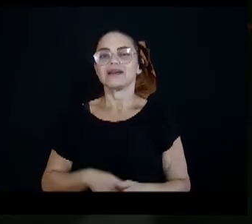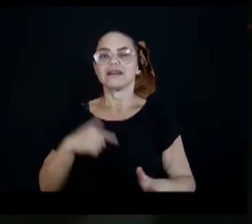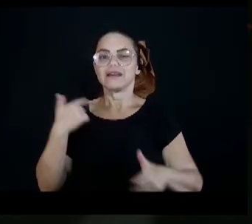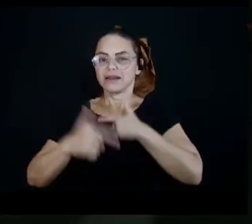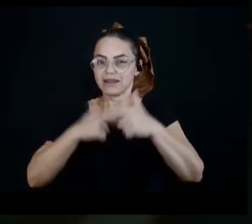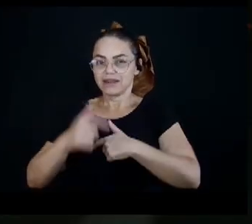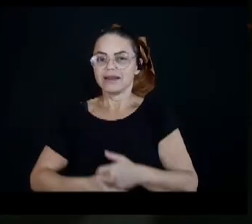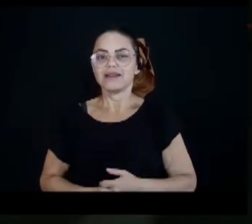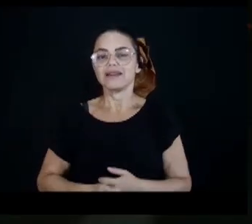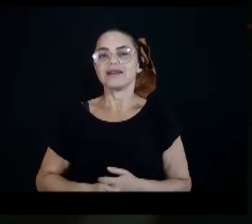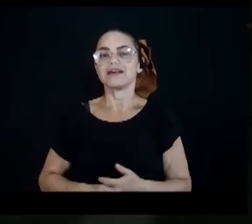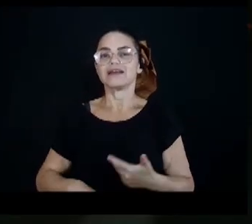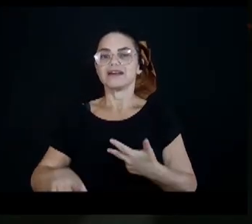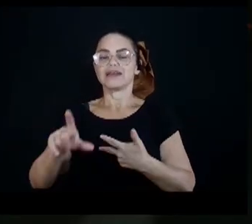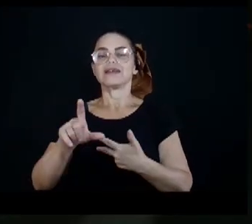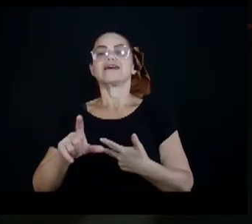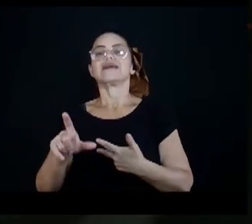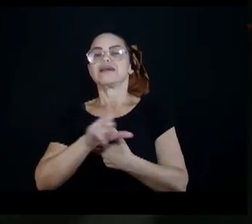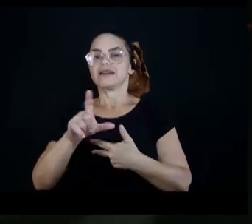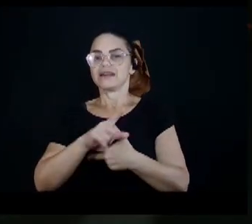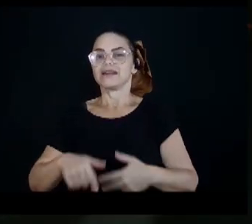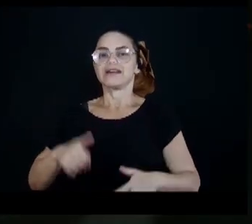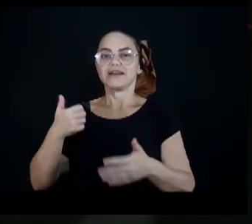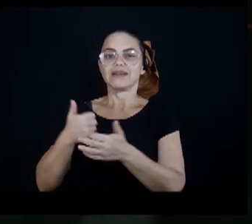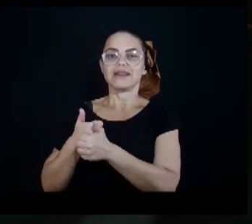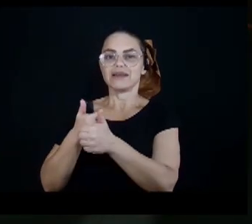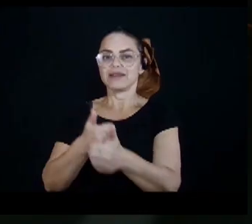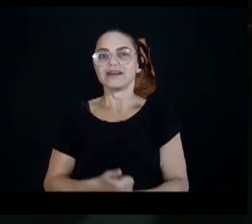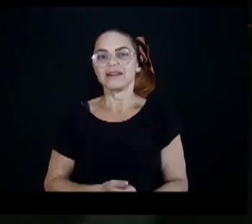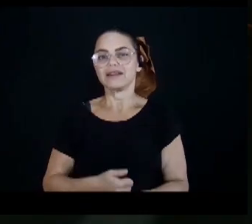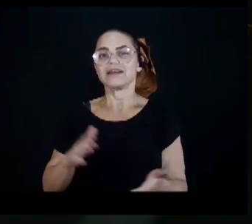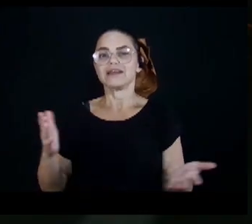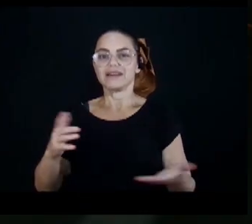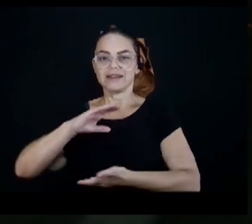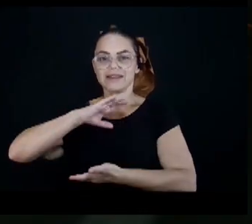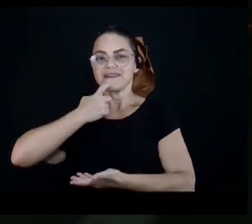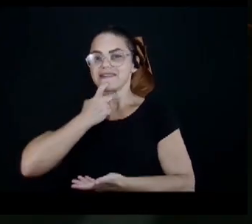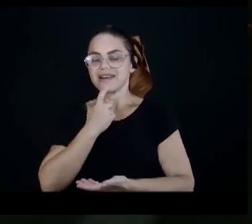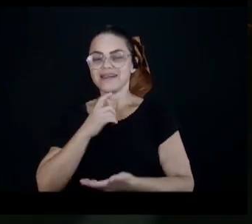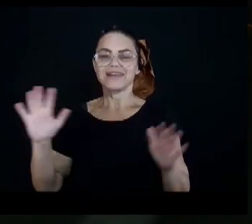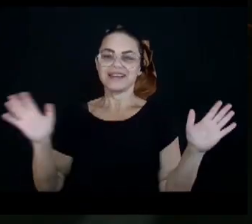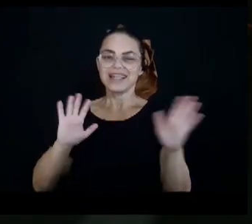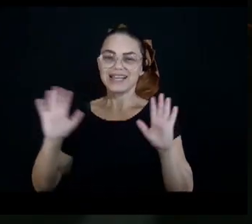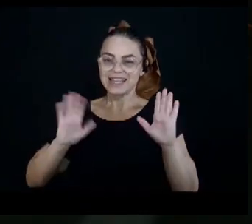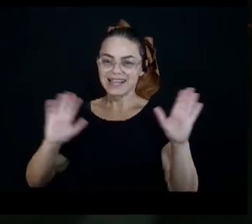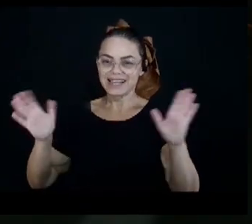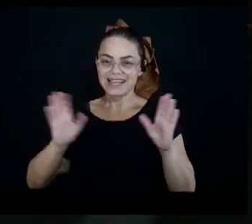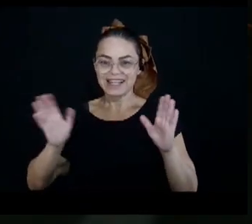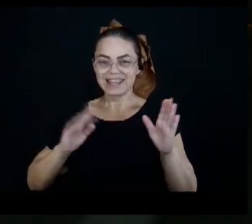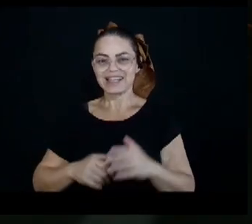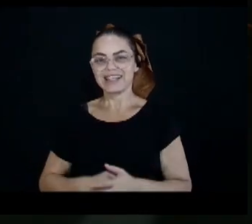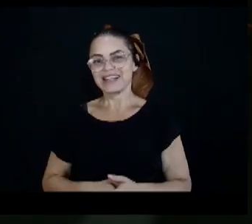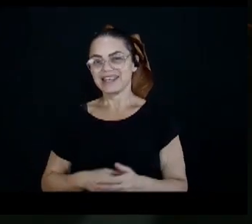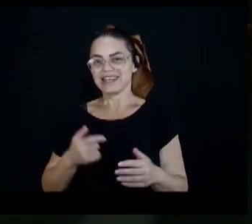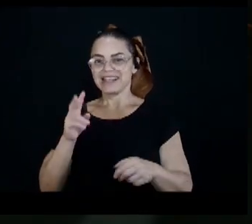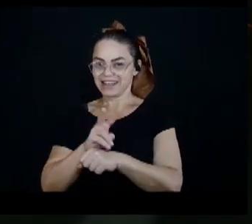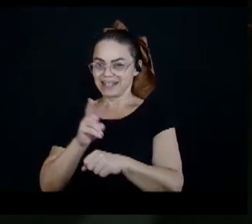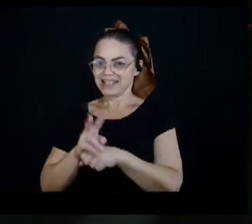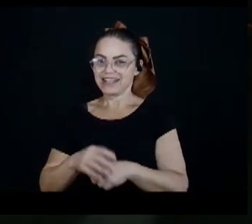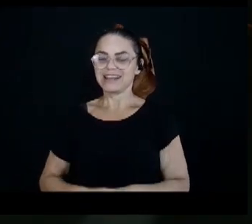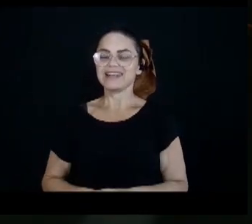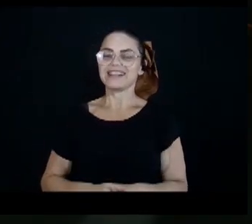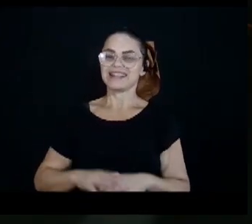você acompanha tudo aqui na TV Câmara Campinas. Grande abraço para você, fique bem, se cuide, saia da zona de conforto